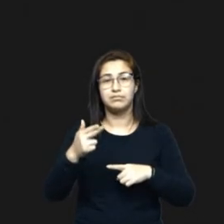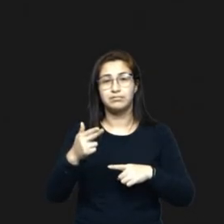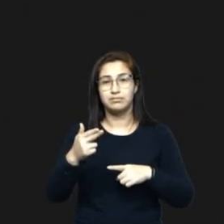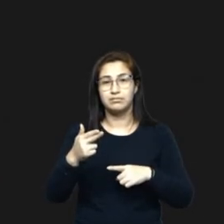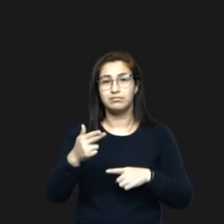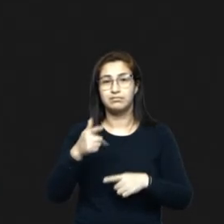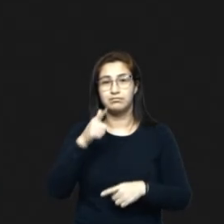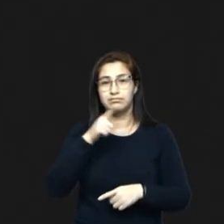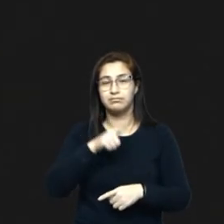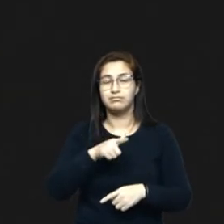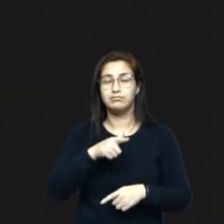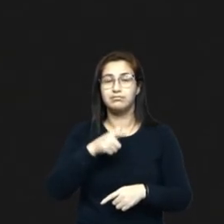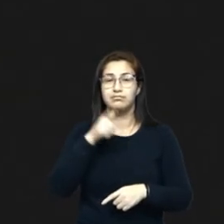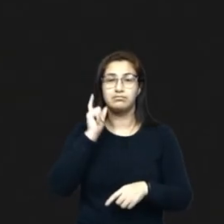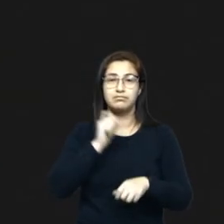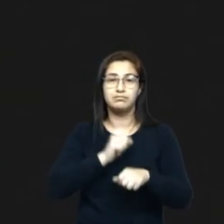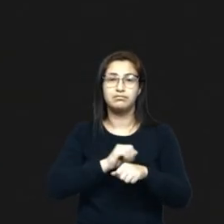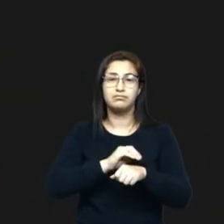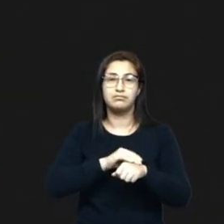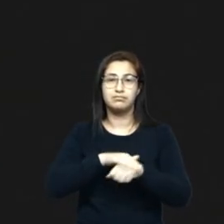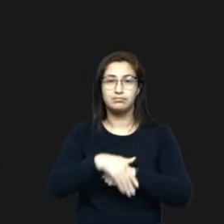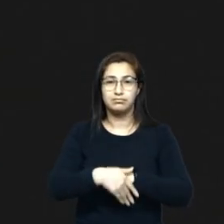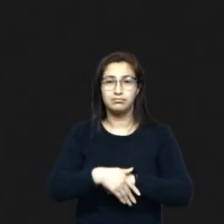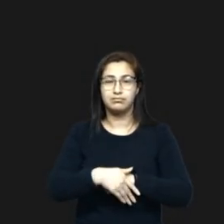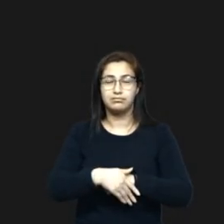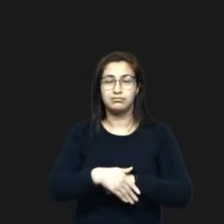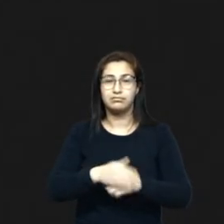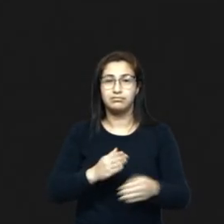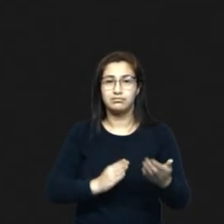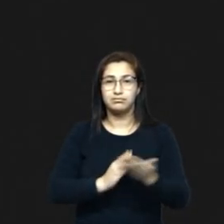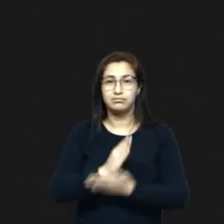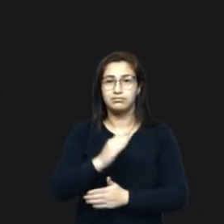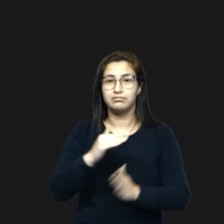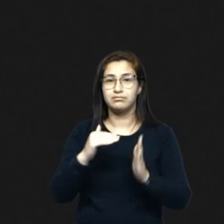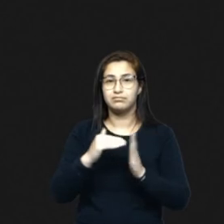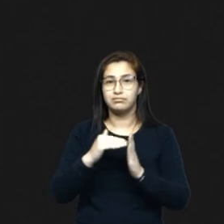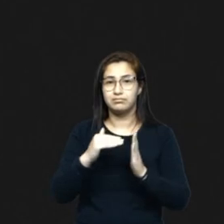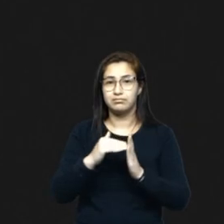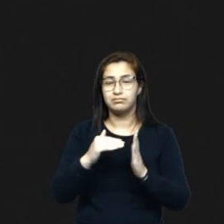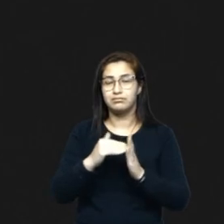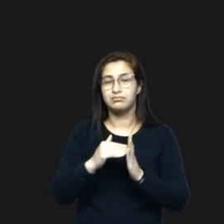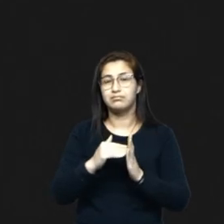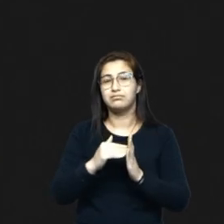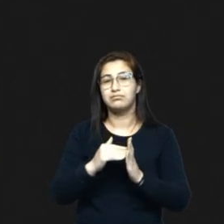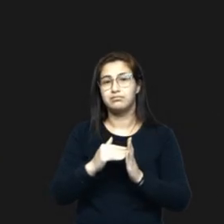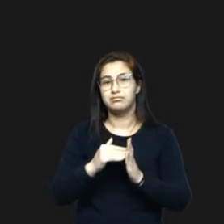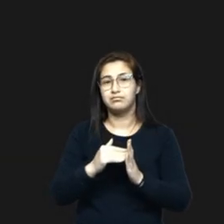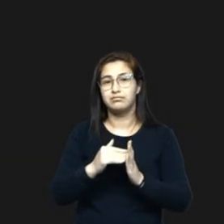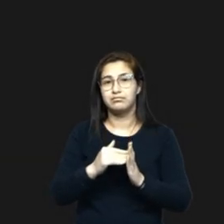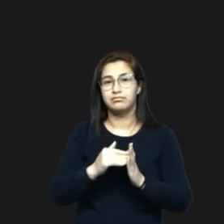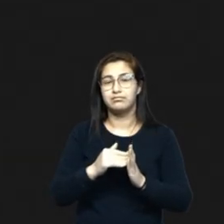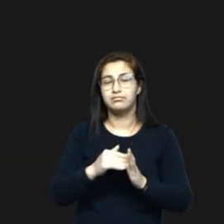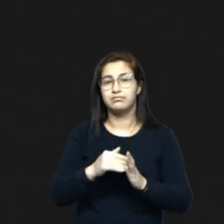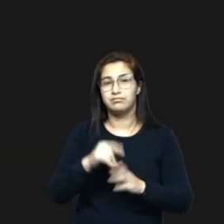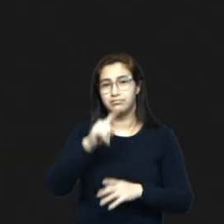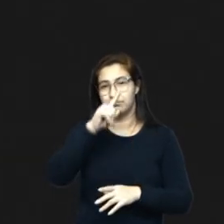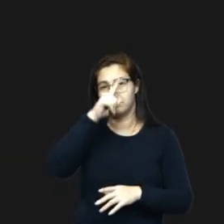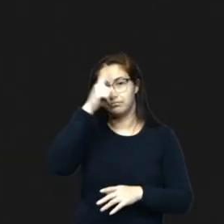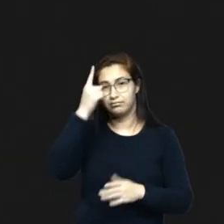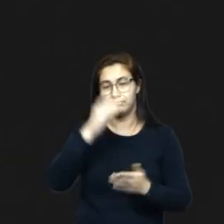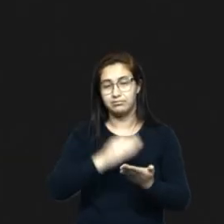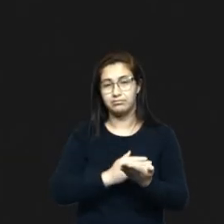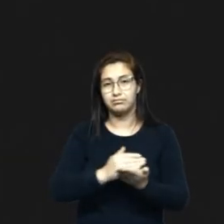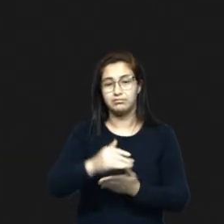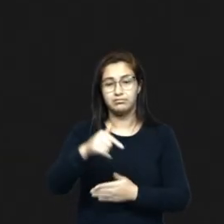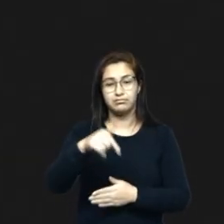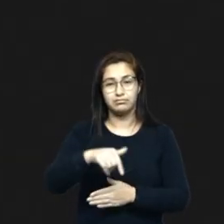vitoriosos no dia de ontem, aprovando na Câmara Federal, nossa mobilização, que, como eu disse, que partiu daqui do estado de Santa Catarina, deu muito